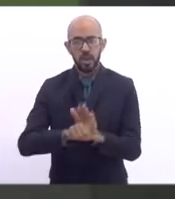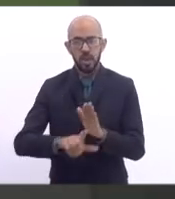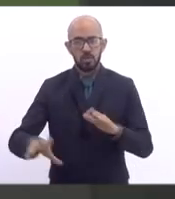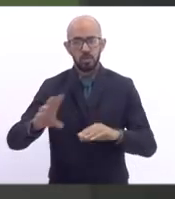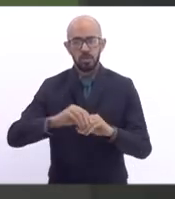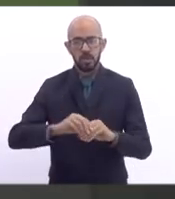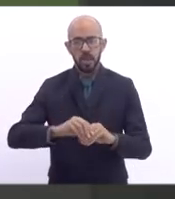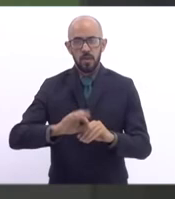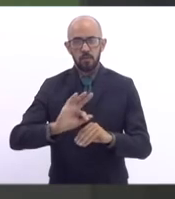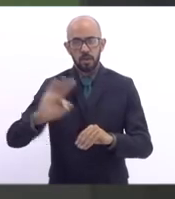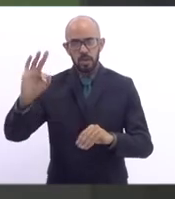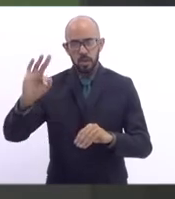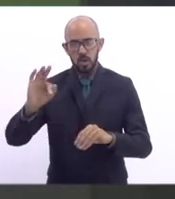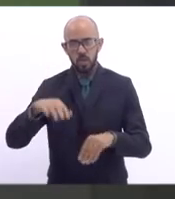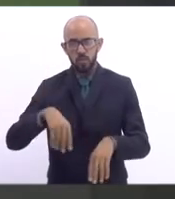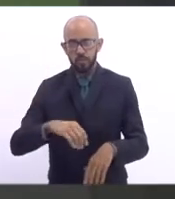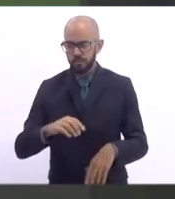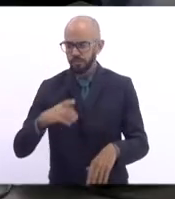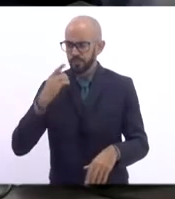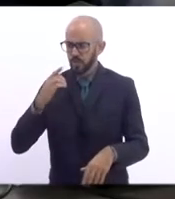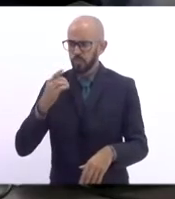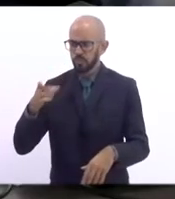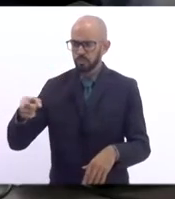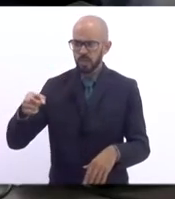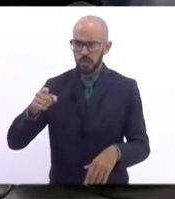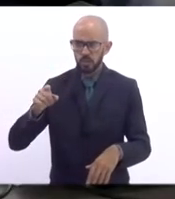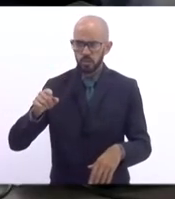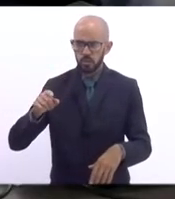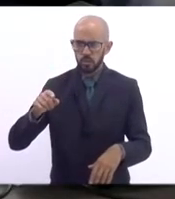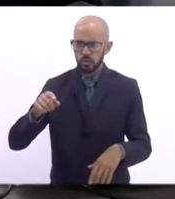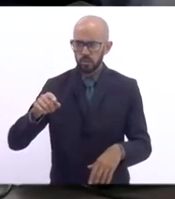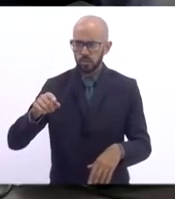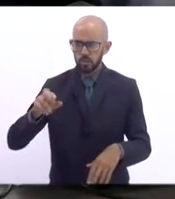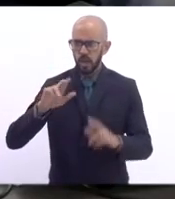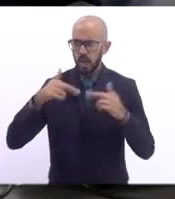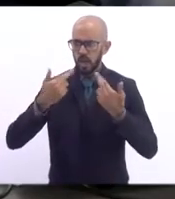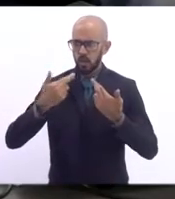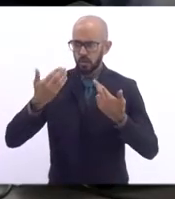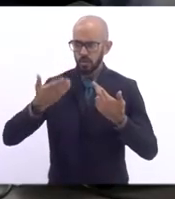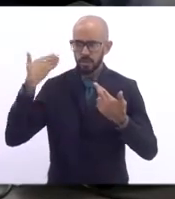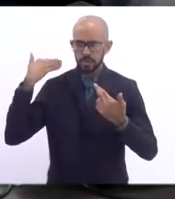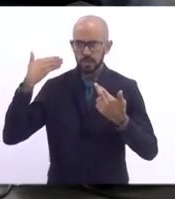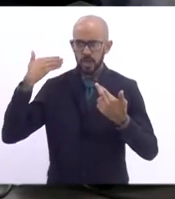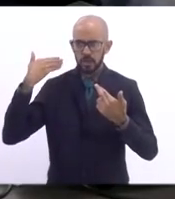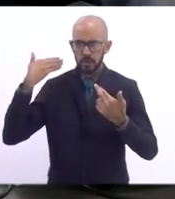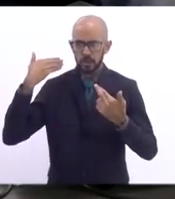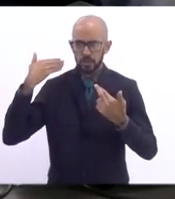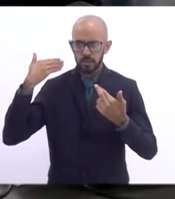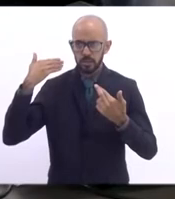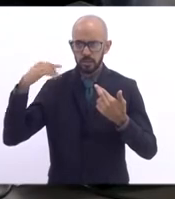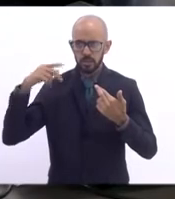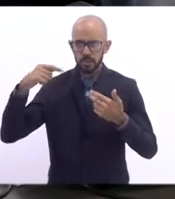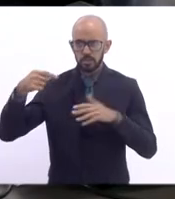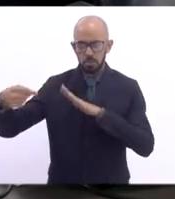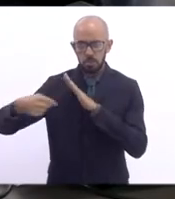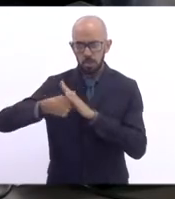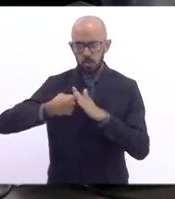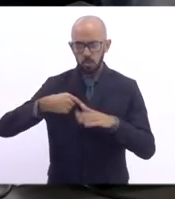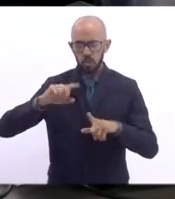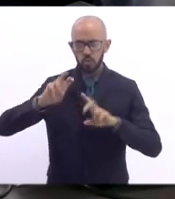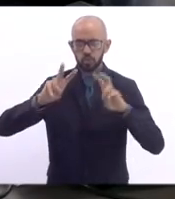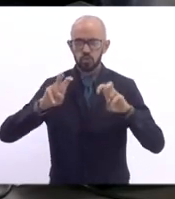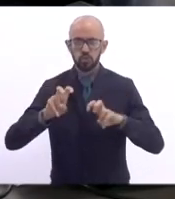Federal o deputado até na reunião passada levantou o a questão de